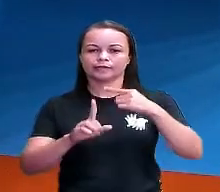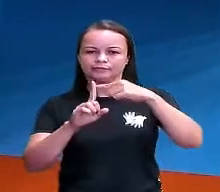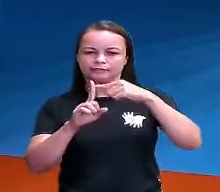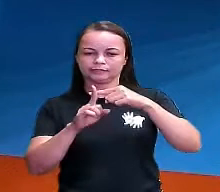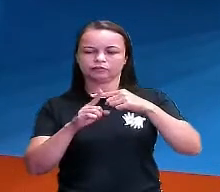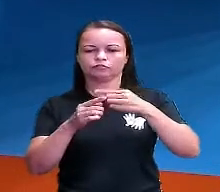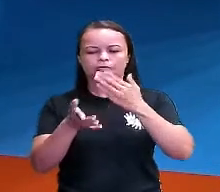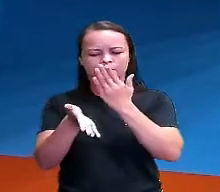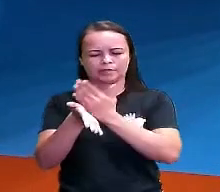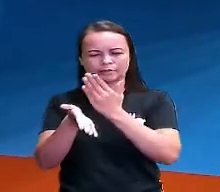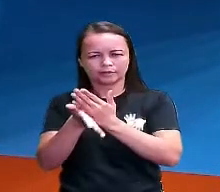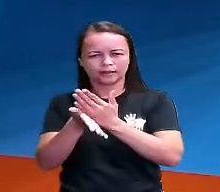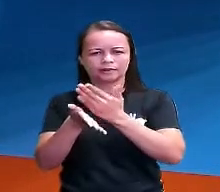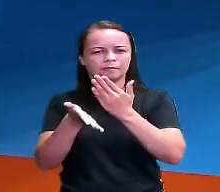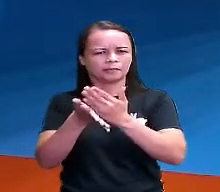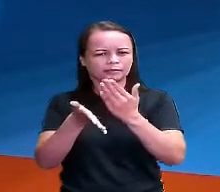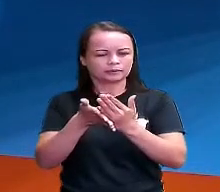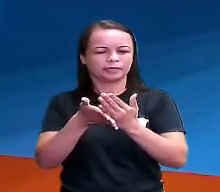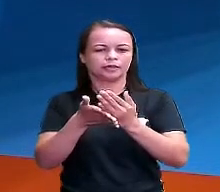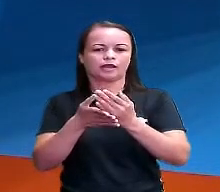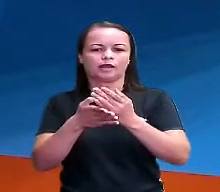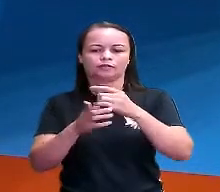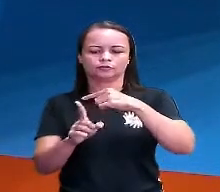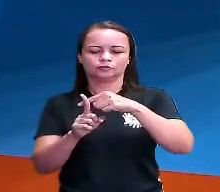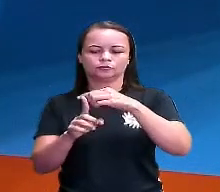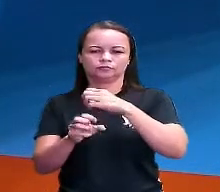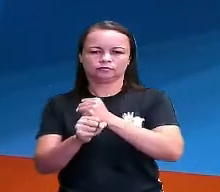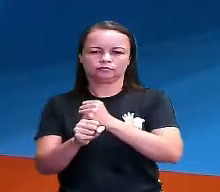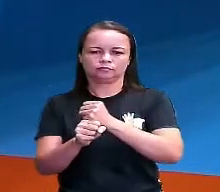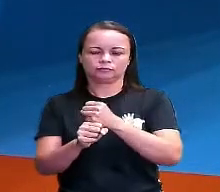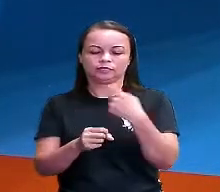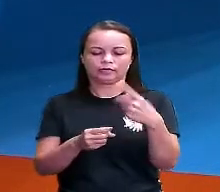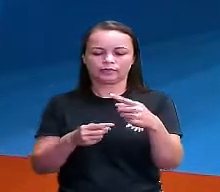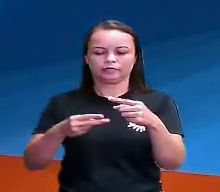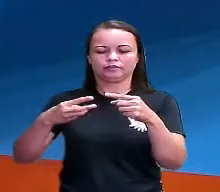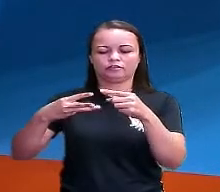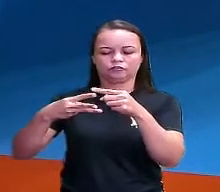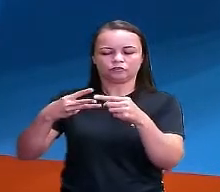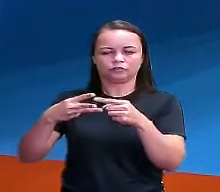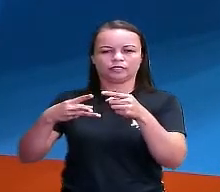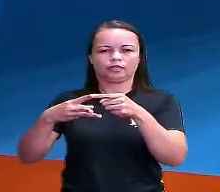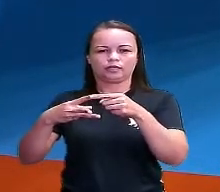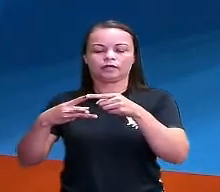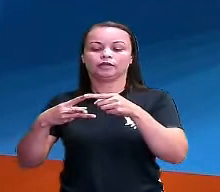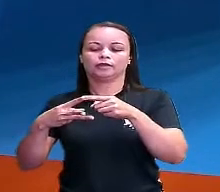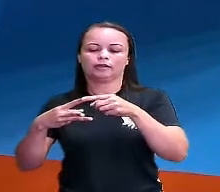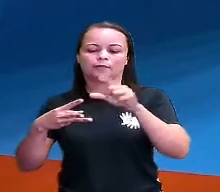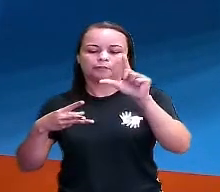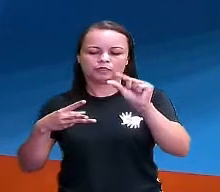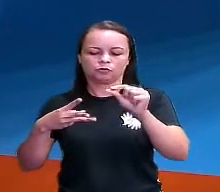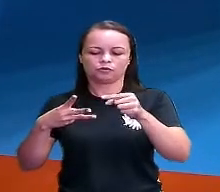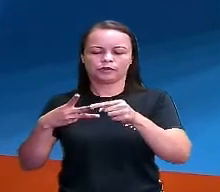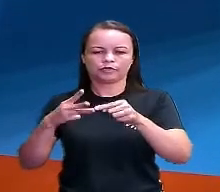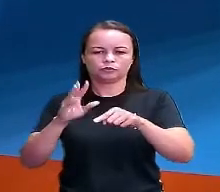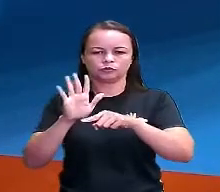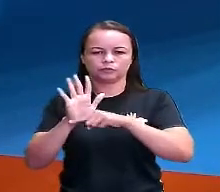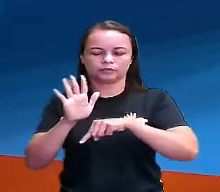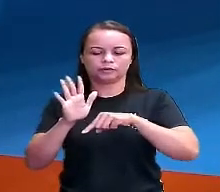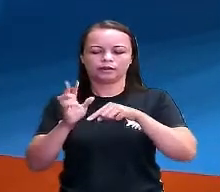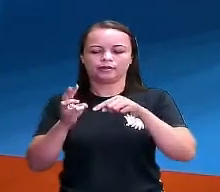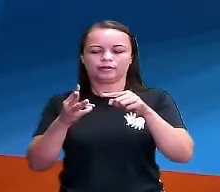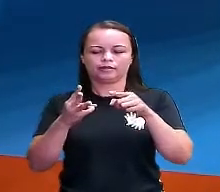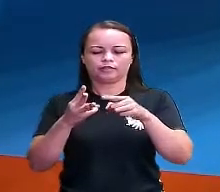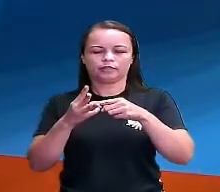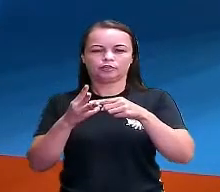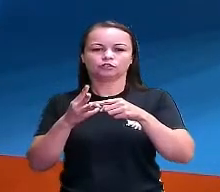parcela, parcela, soma total. Aqui eu vou ter minuendo, subtraindo, resto ou diferença.